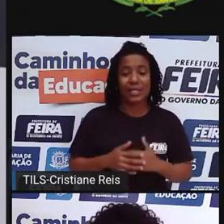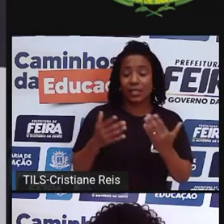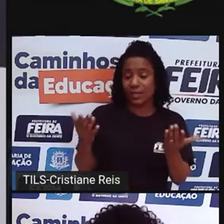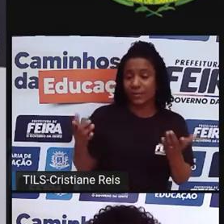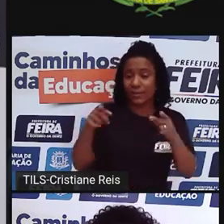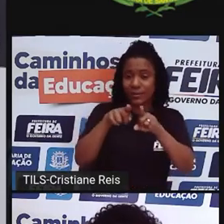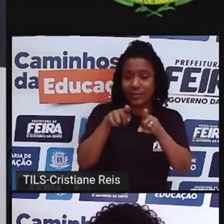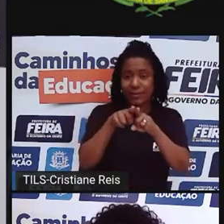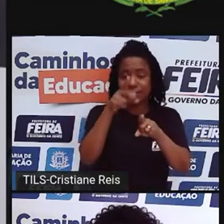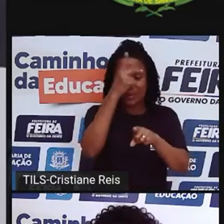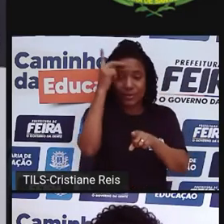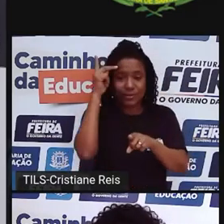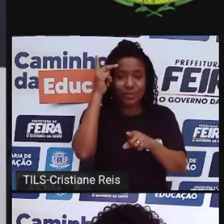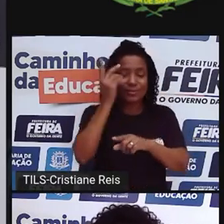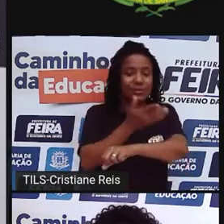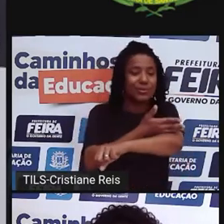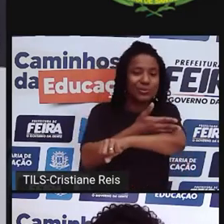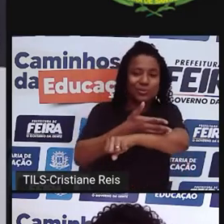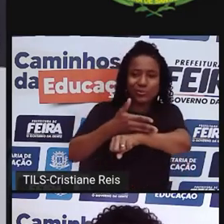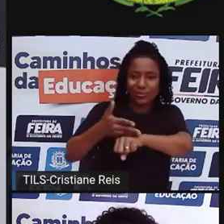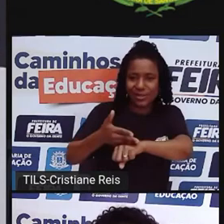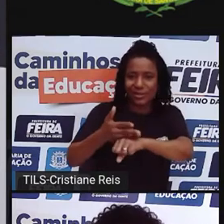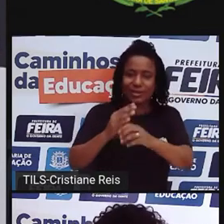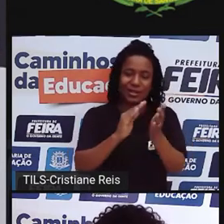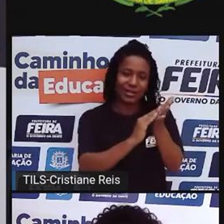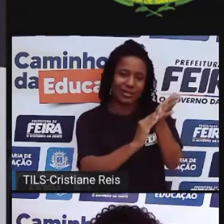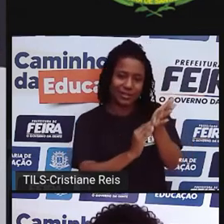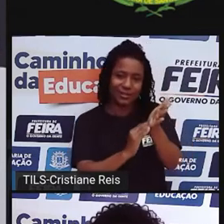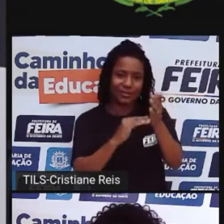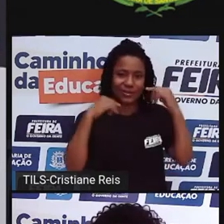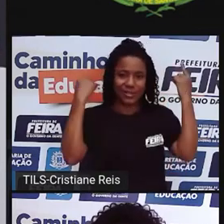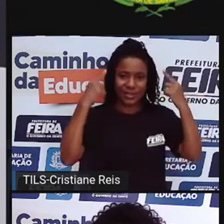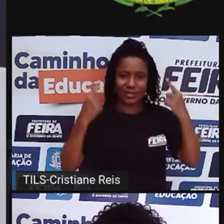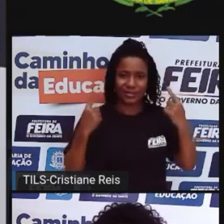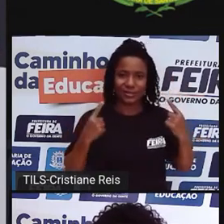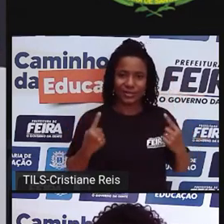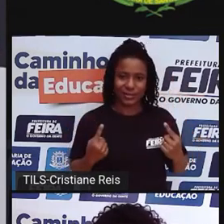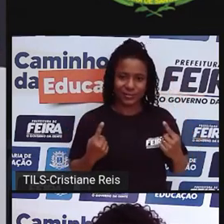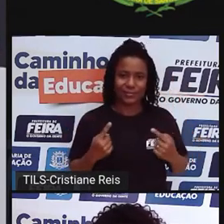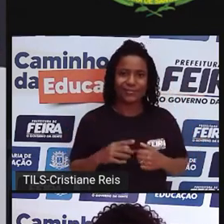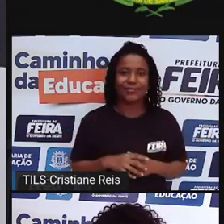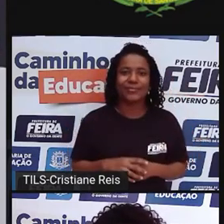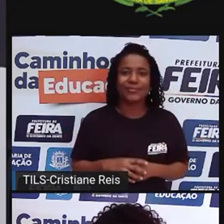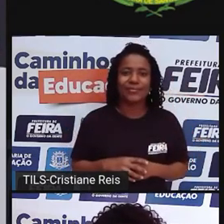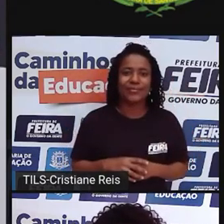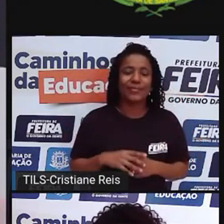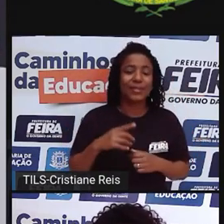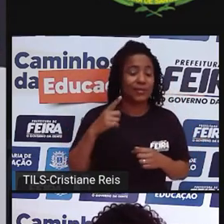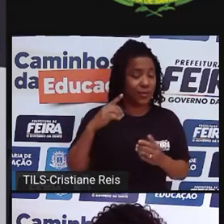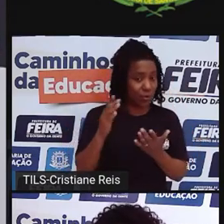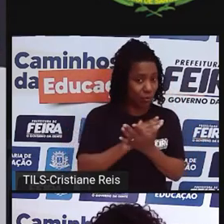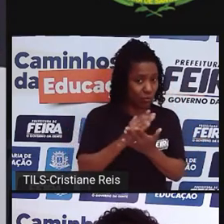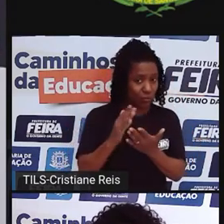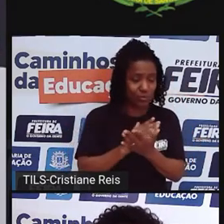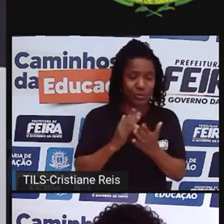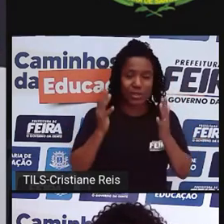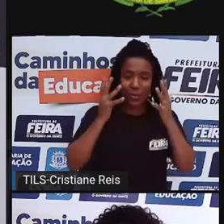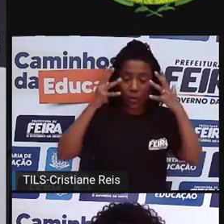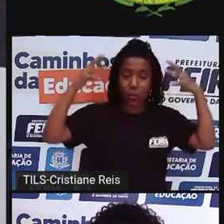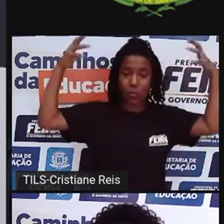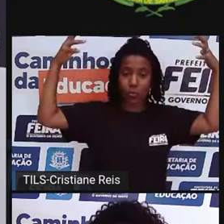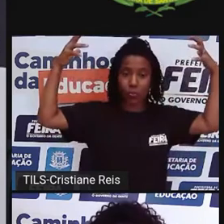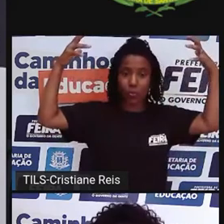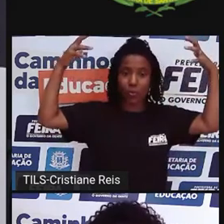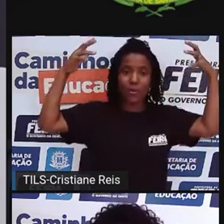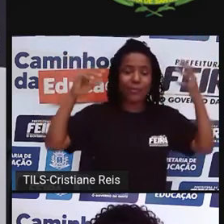era liso, cacheado, ponto. Aí você via muito aqueles produtos para baixar volume, porque apesar da gente ter